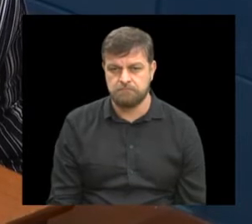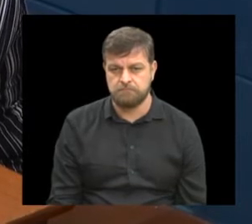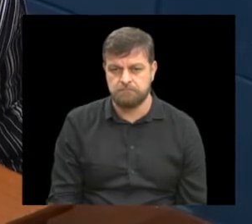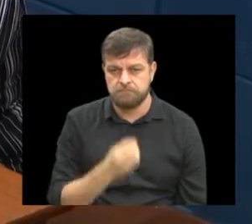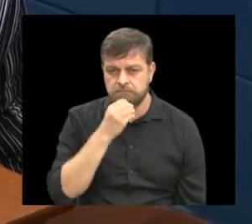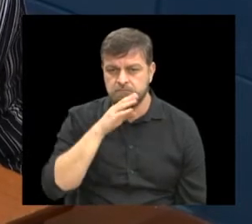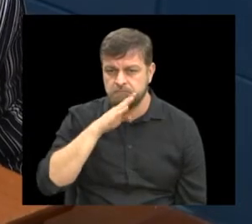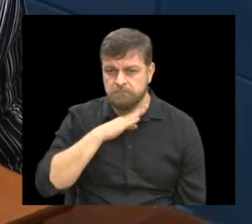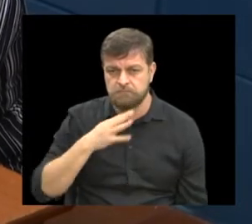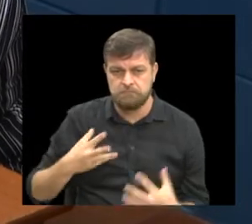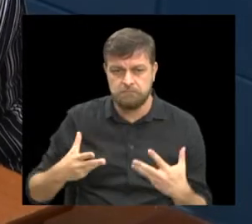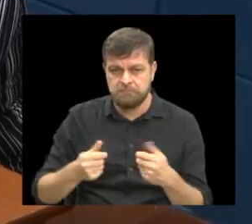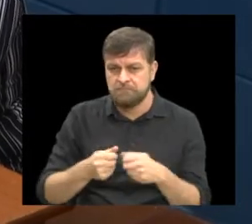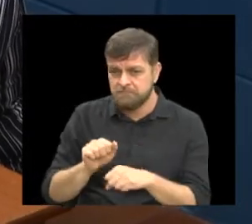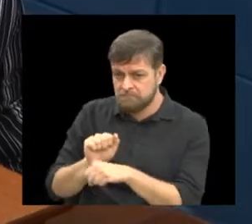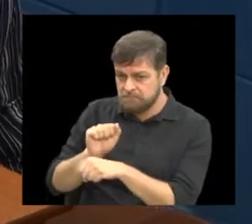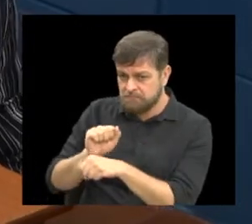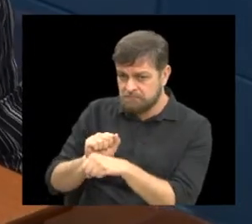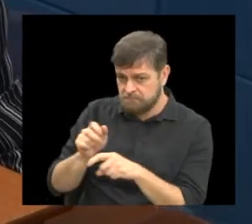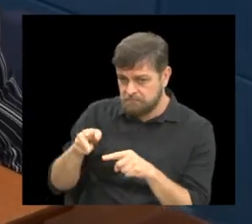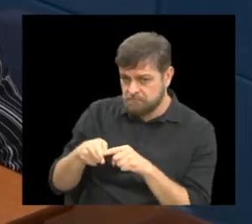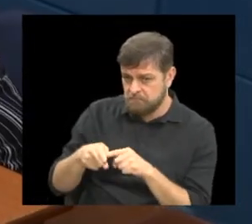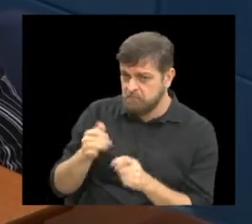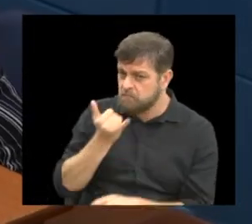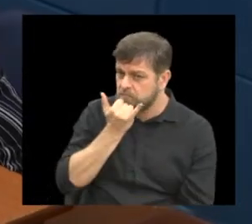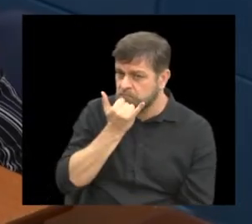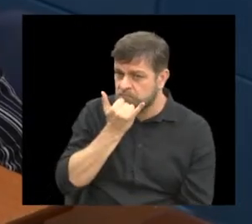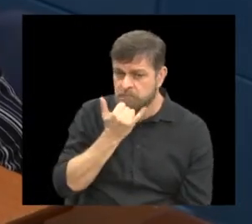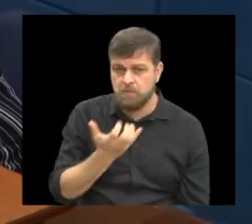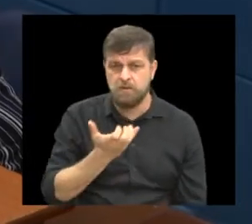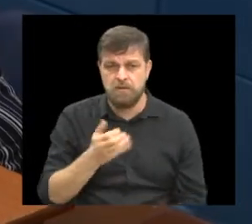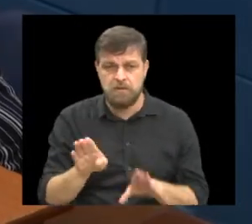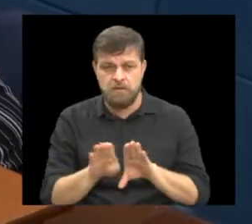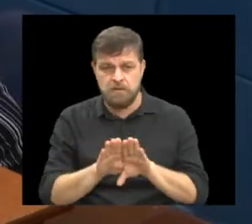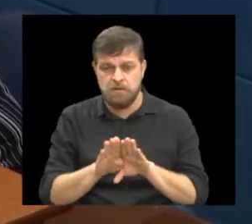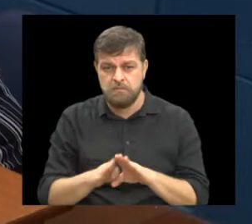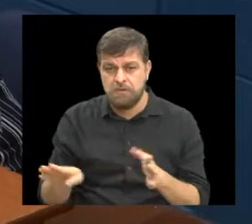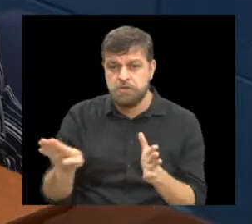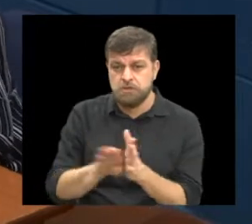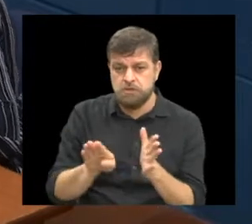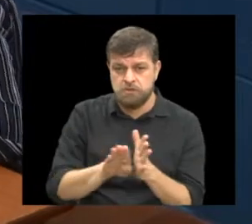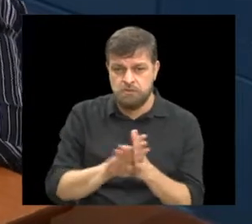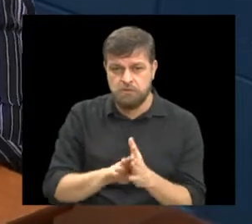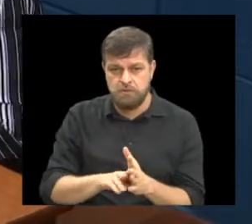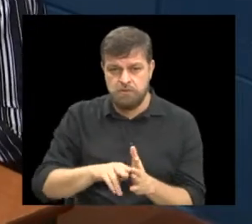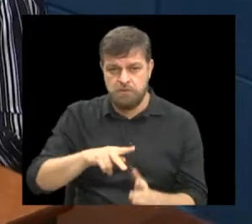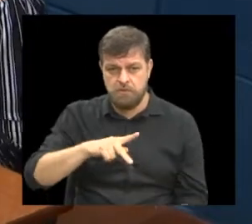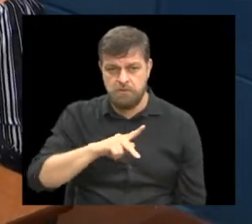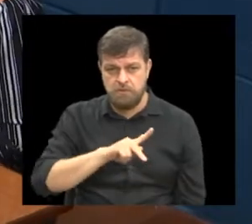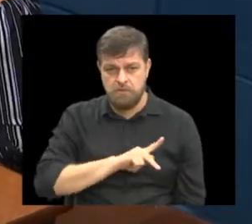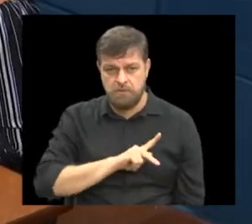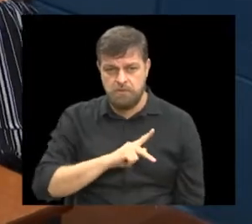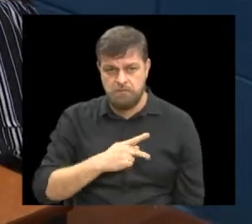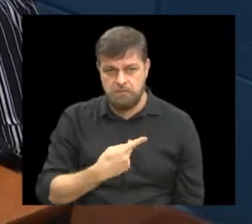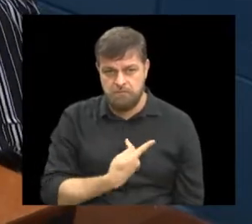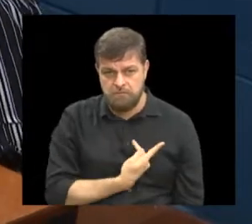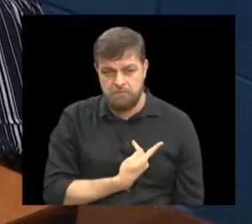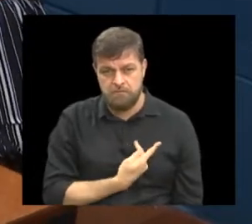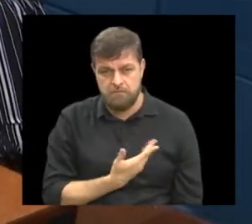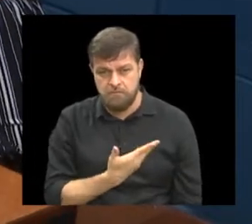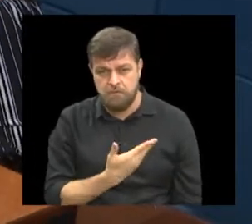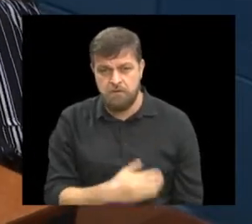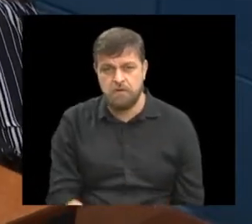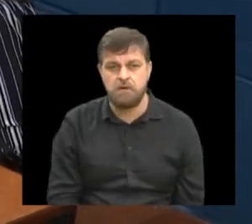Boa tarde a todos. Ana, só um momentinho, só gostaria também, né, o Paulinho acabou de chegar, que é o grande amigo nosso aqui, obrigado